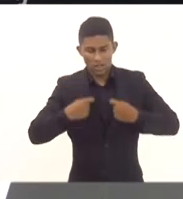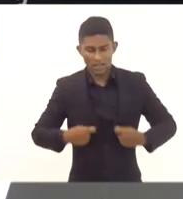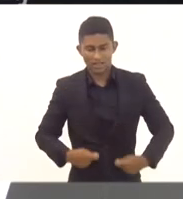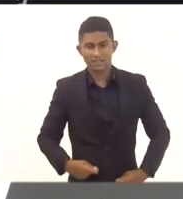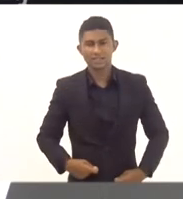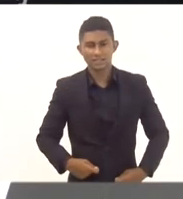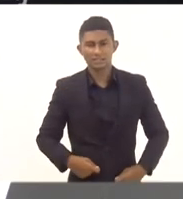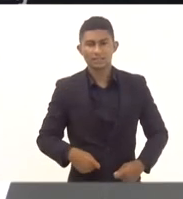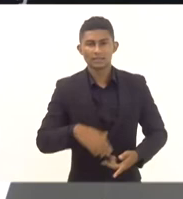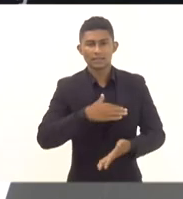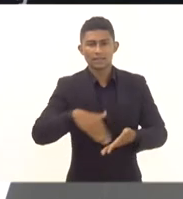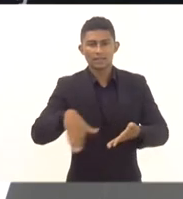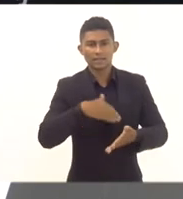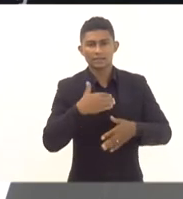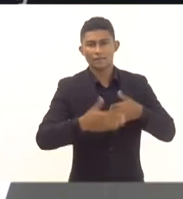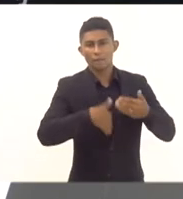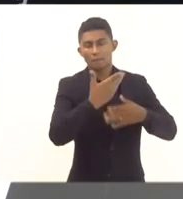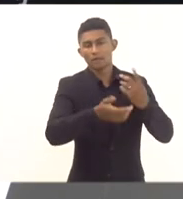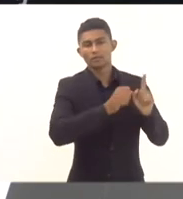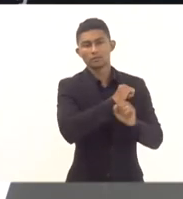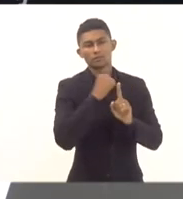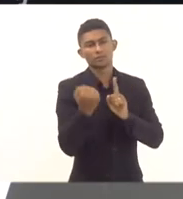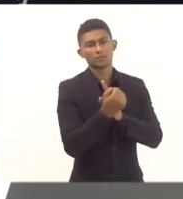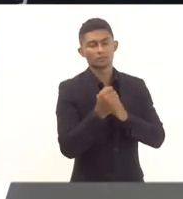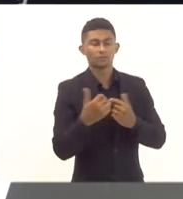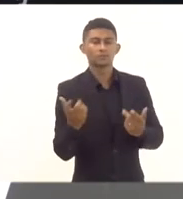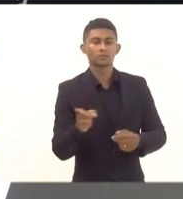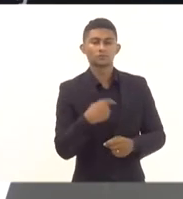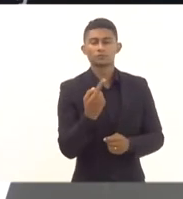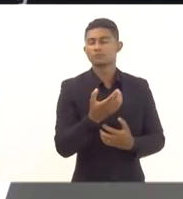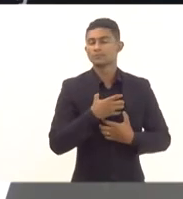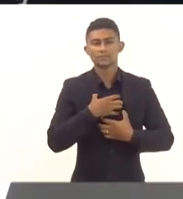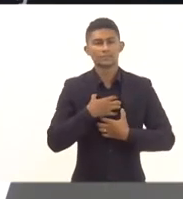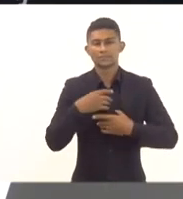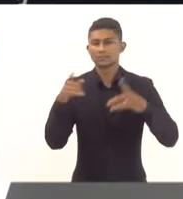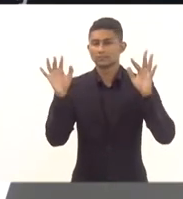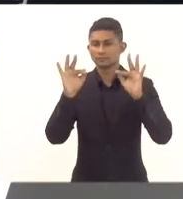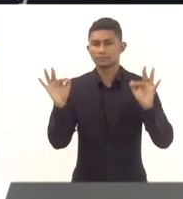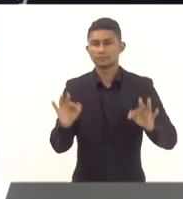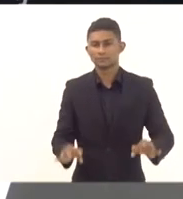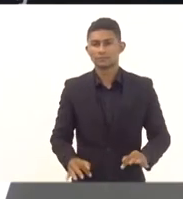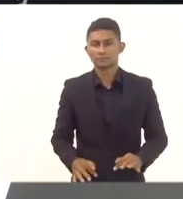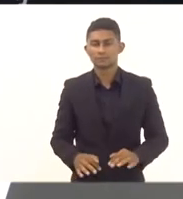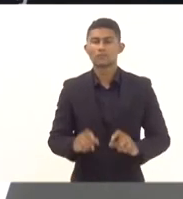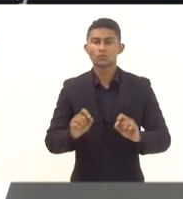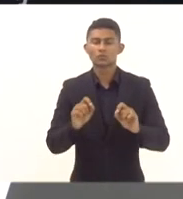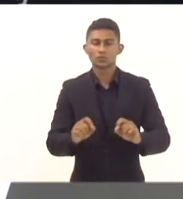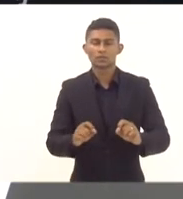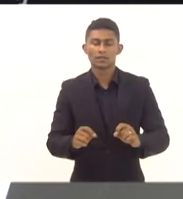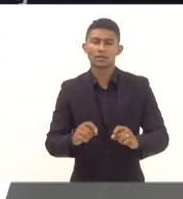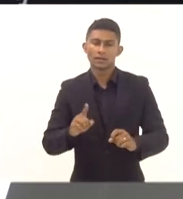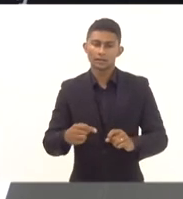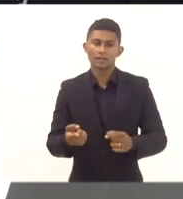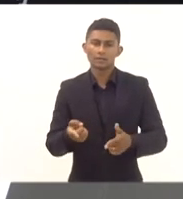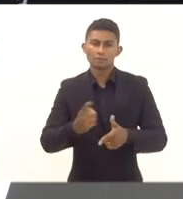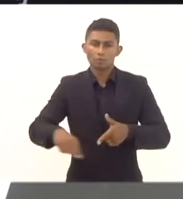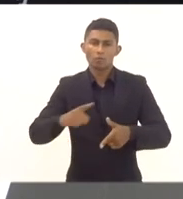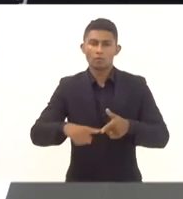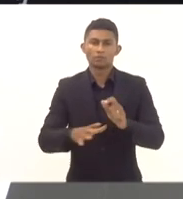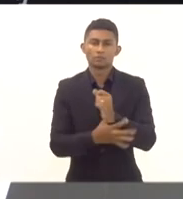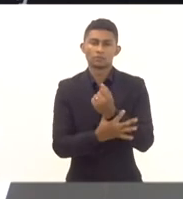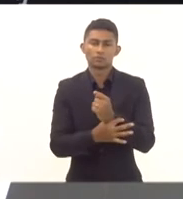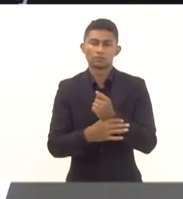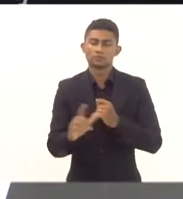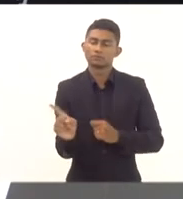Social Então estou muito feliz gente não é uma um programa de segurança pública é um programa de